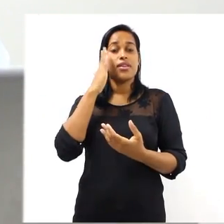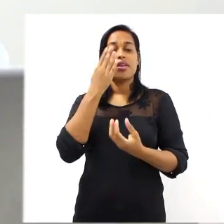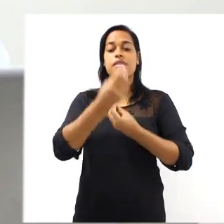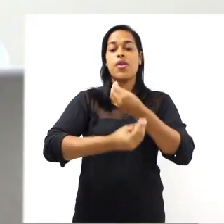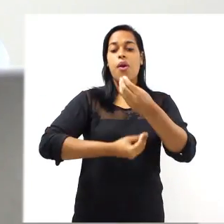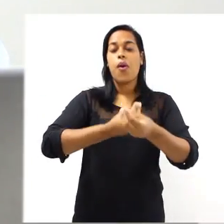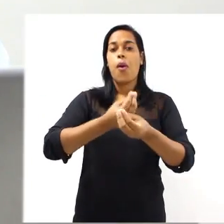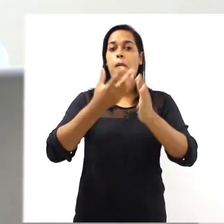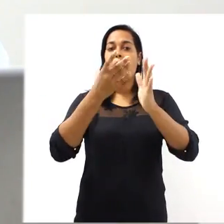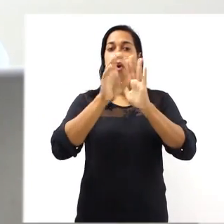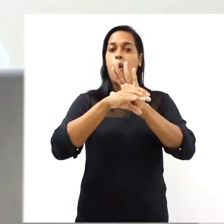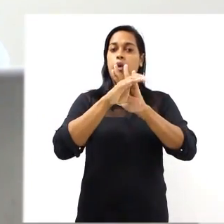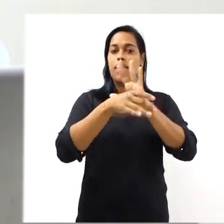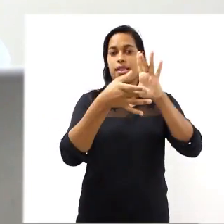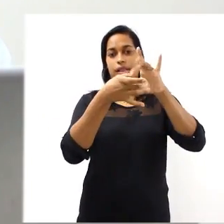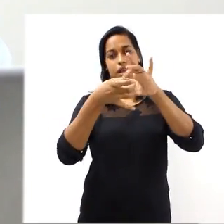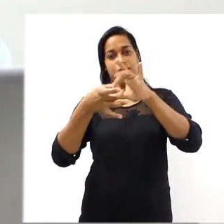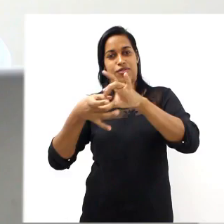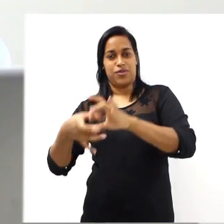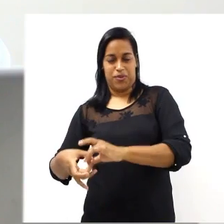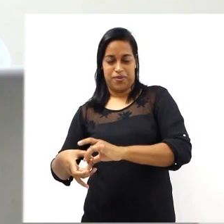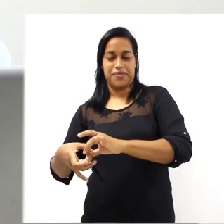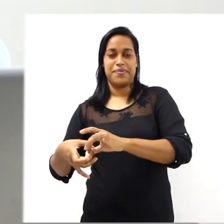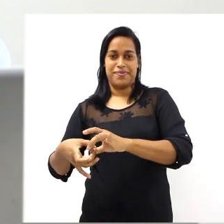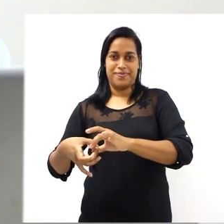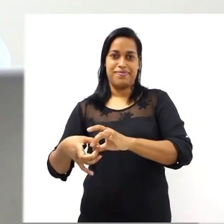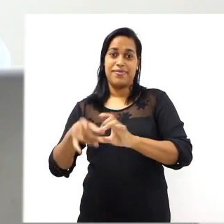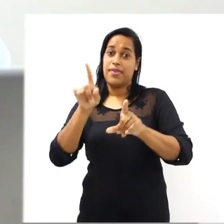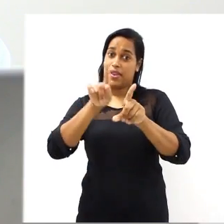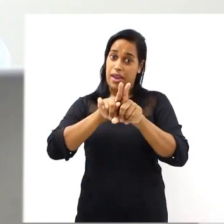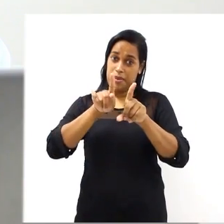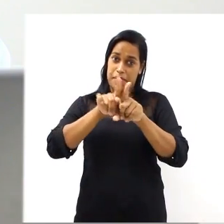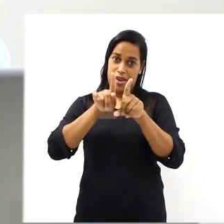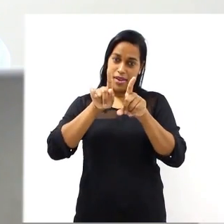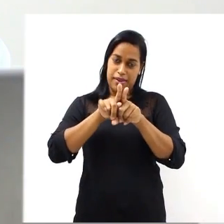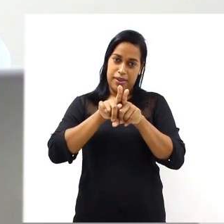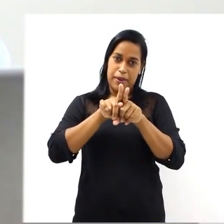determinada situação, um determinado contexto. E